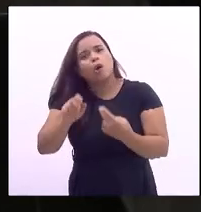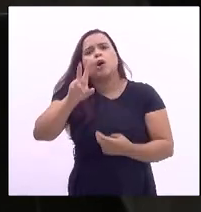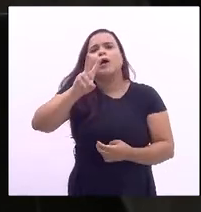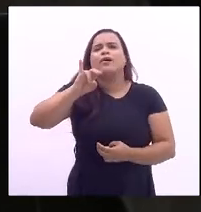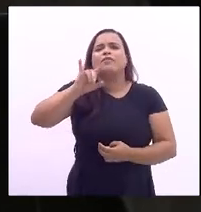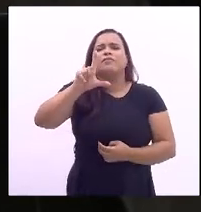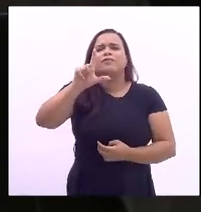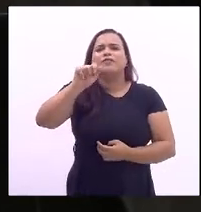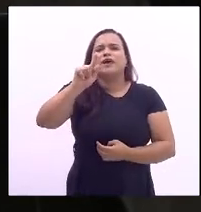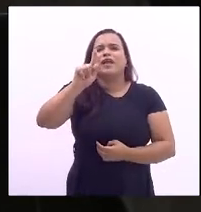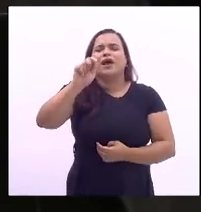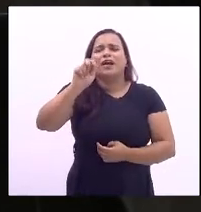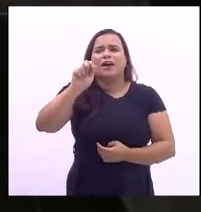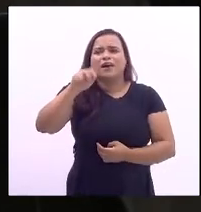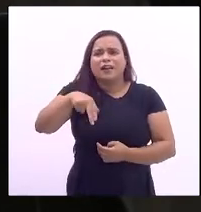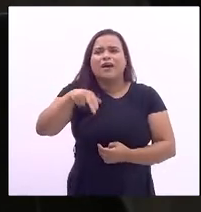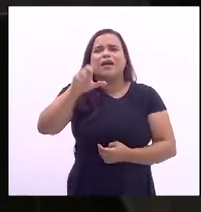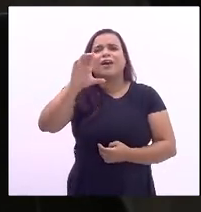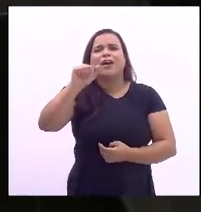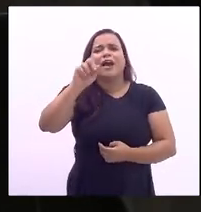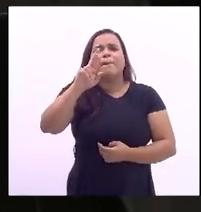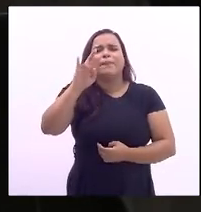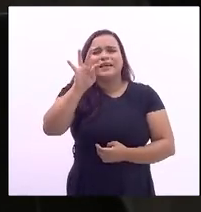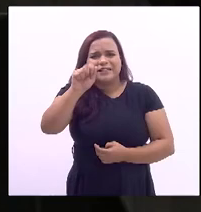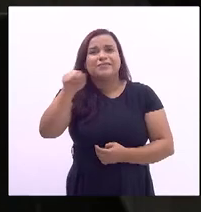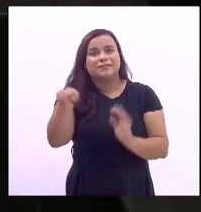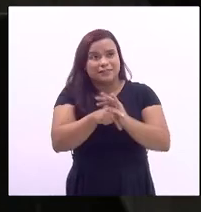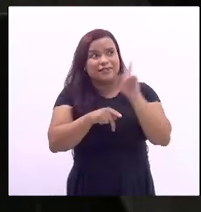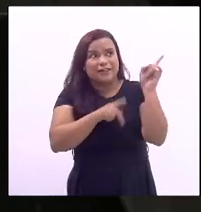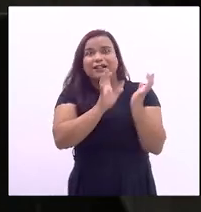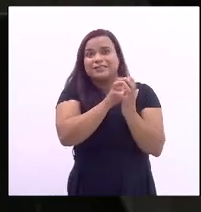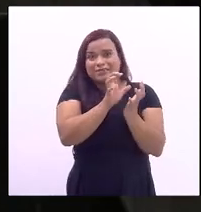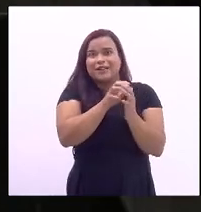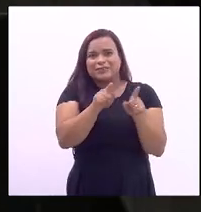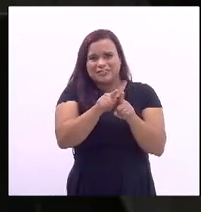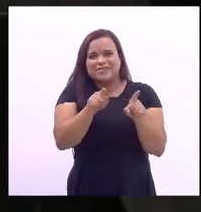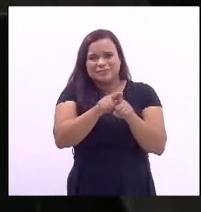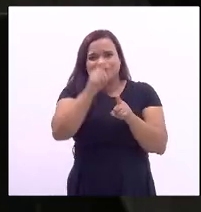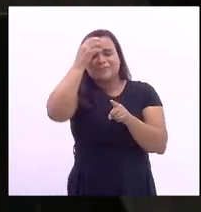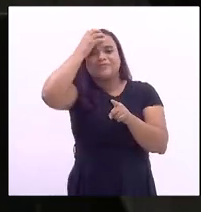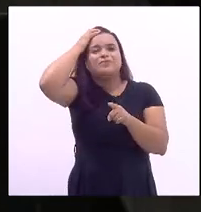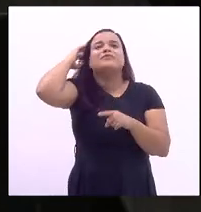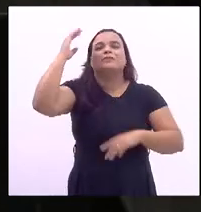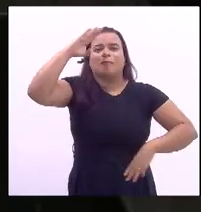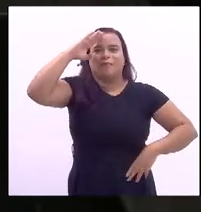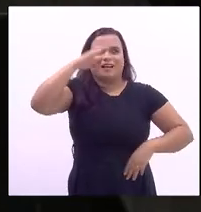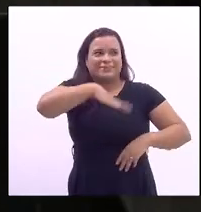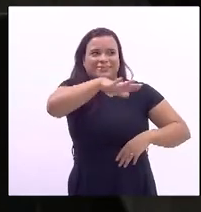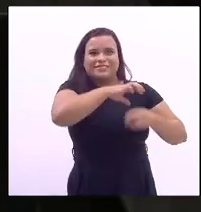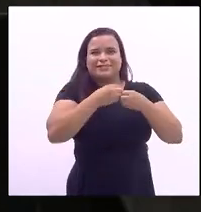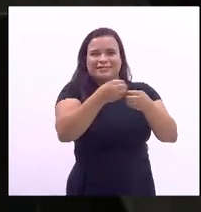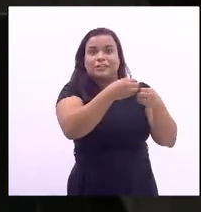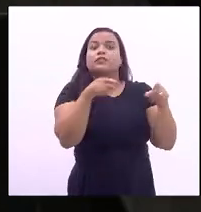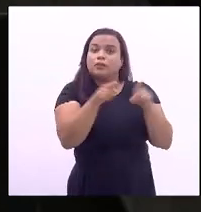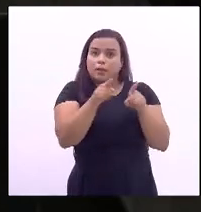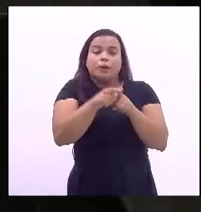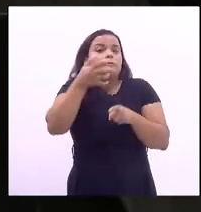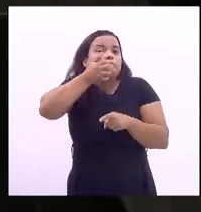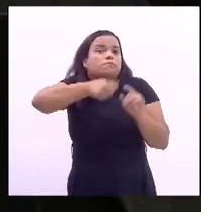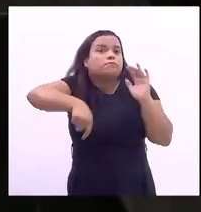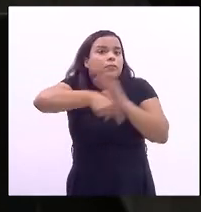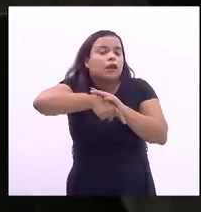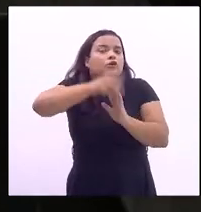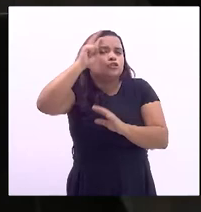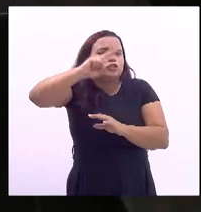batalhão na vilagran cabrita vilagran cabrita lá em Santa Cruz e também fazem parte do patrimônio histórico